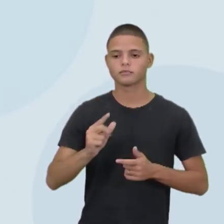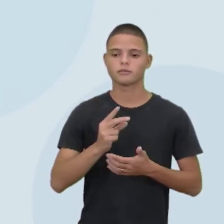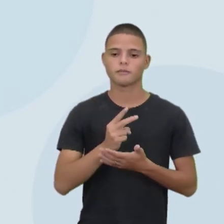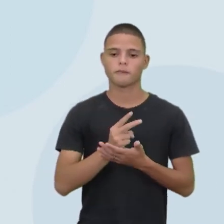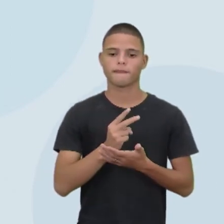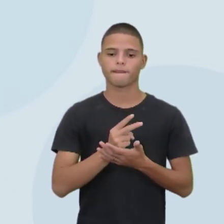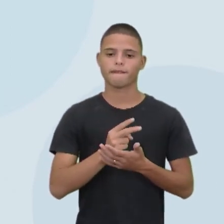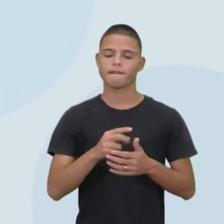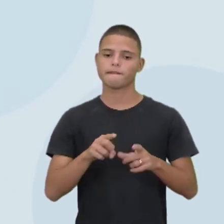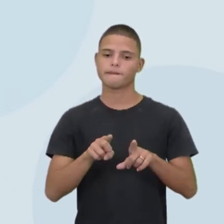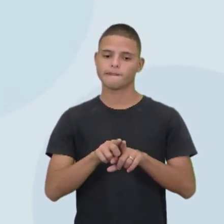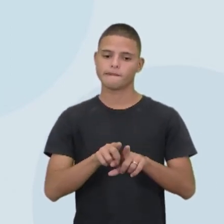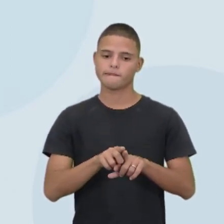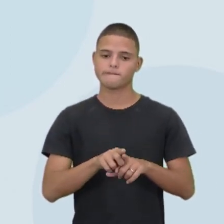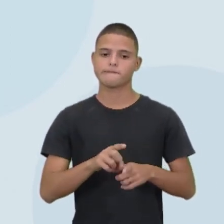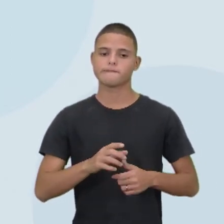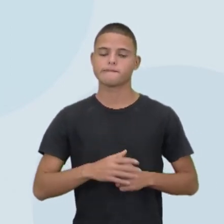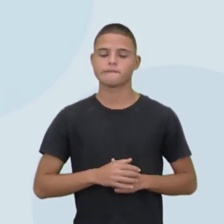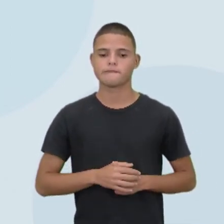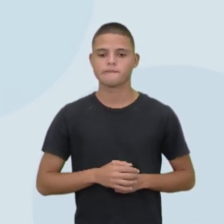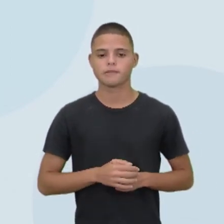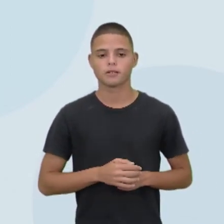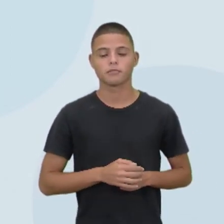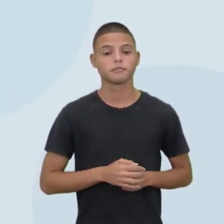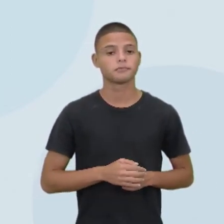também, né? Então veja, né? Eu sou